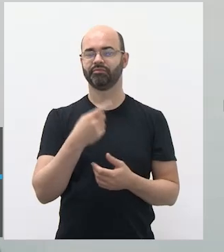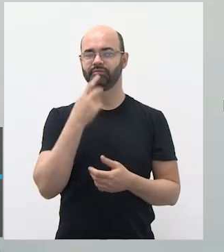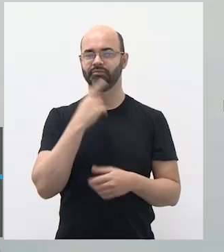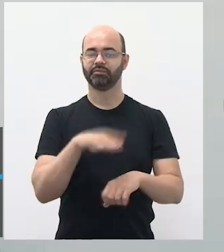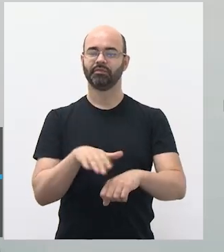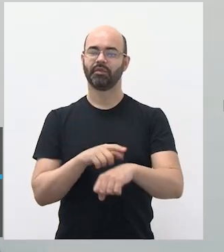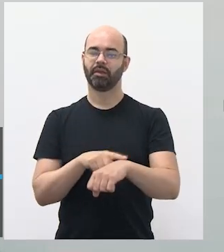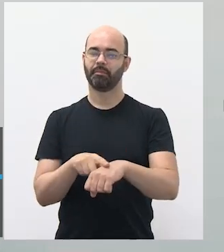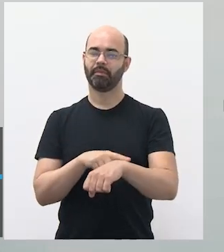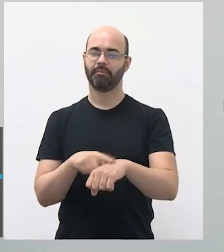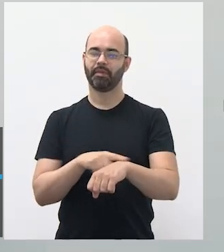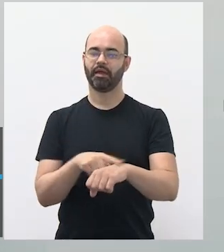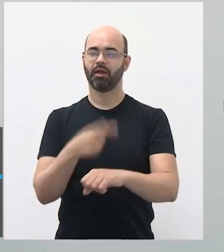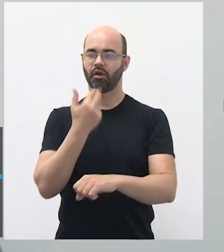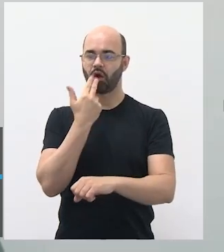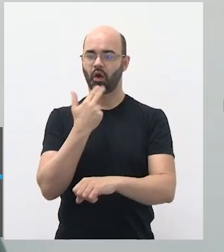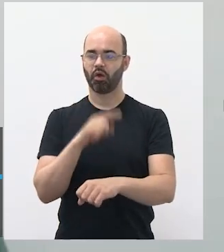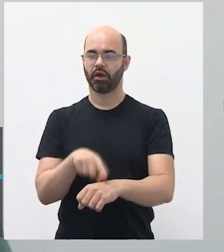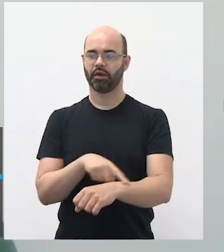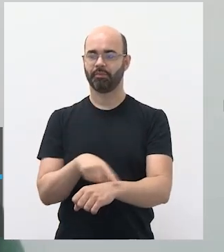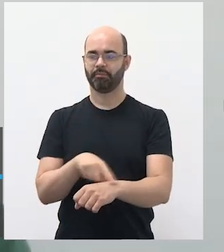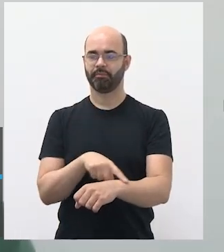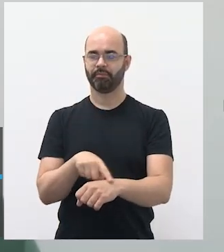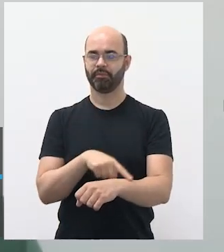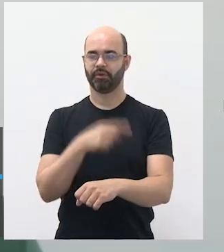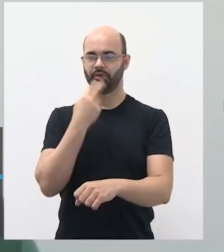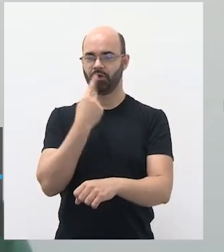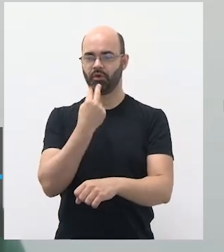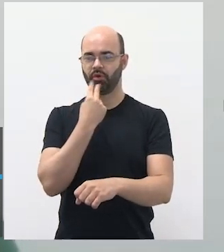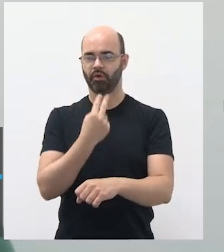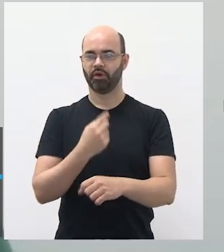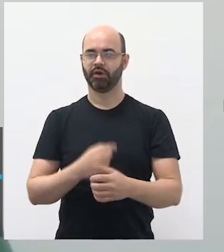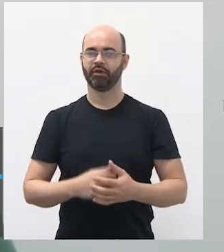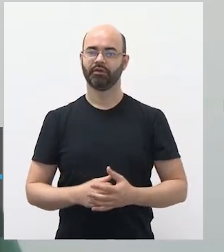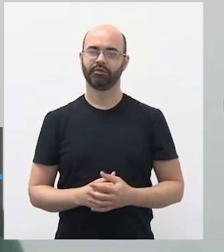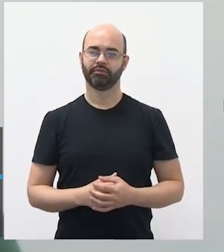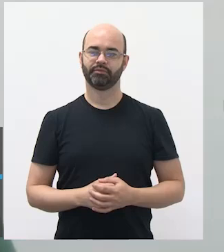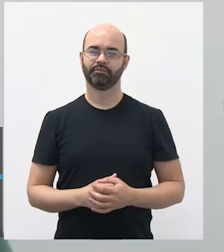pele, né? Então, até